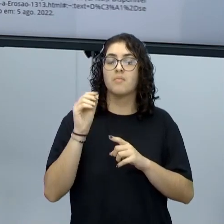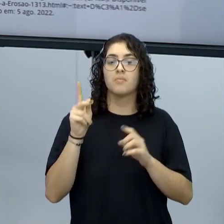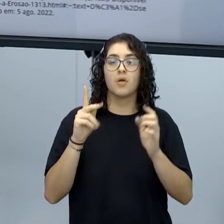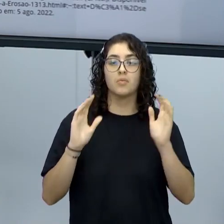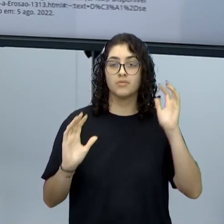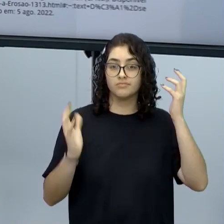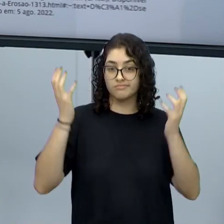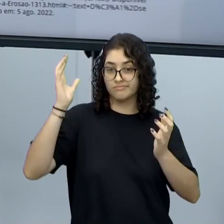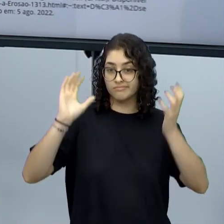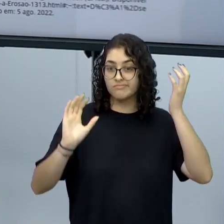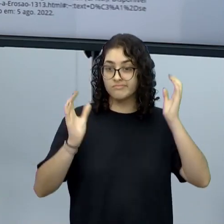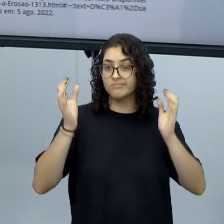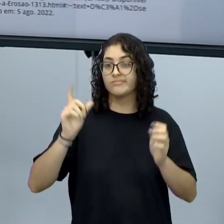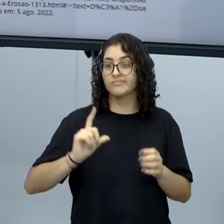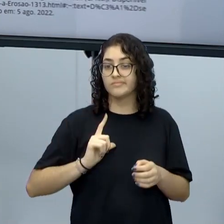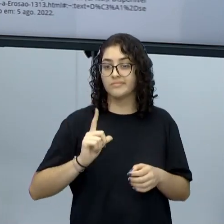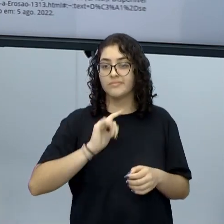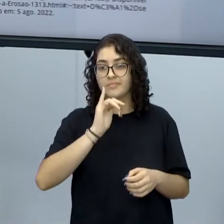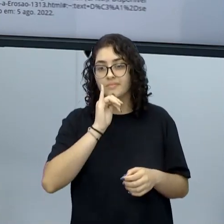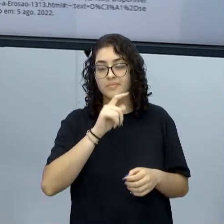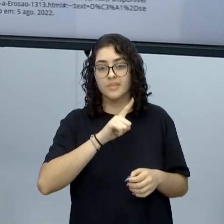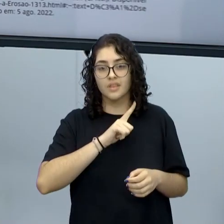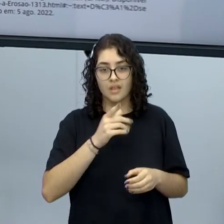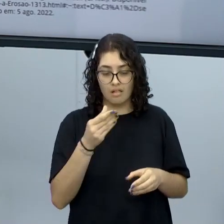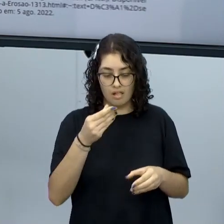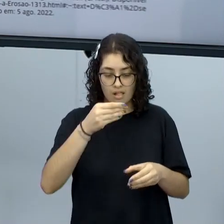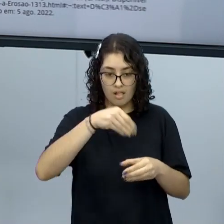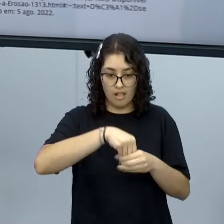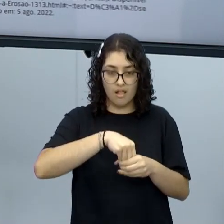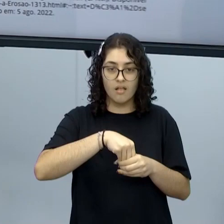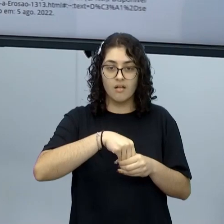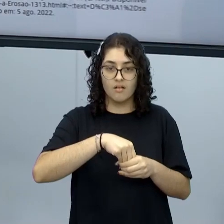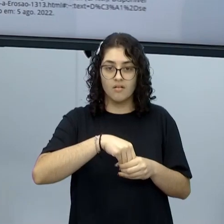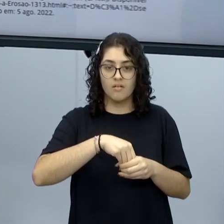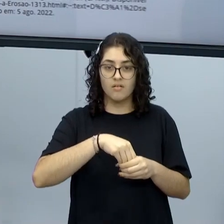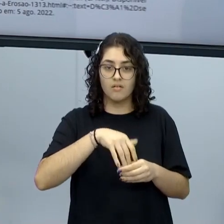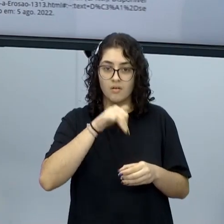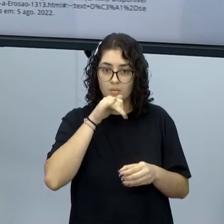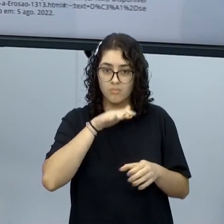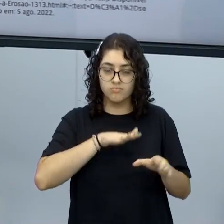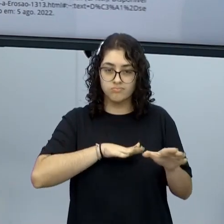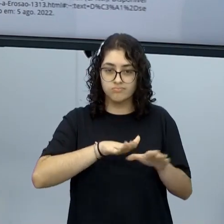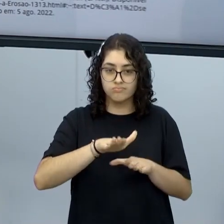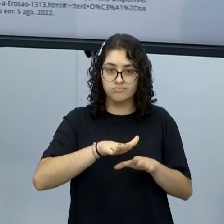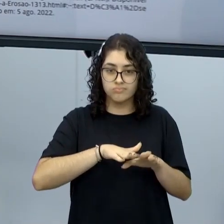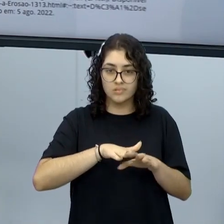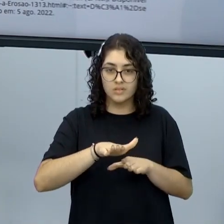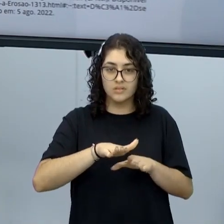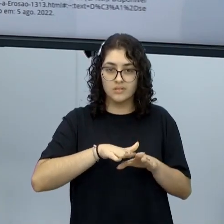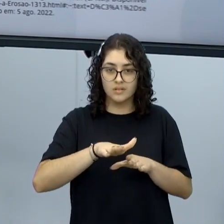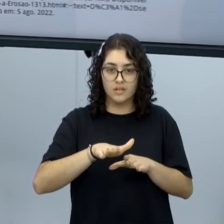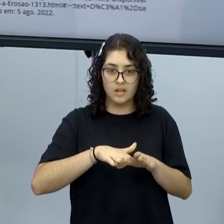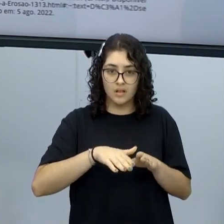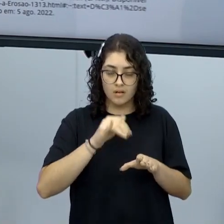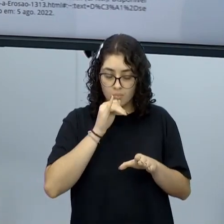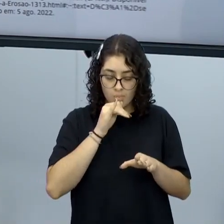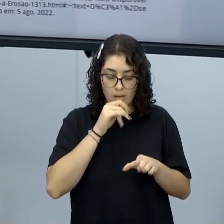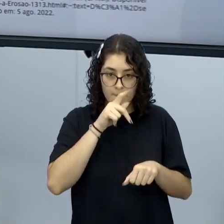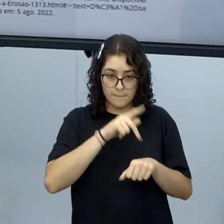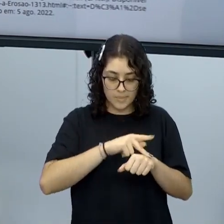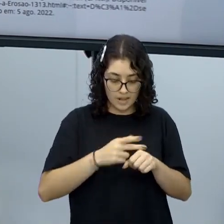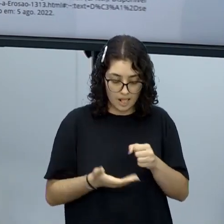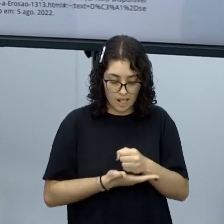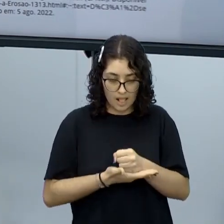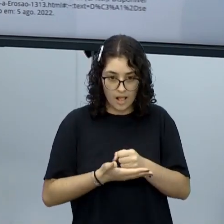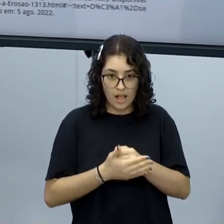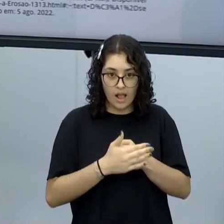pela chuva. Então, quer dizer, você tem os intemperismos internos, que acontecem por movimentação, enfim, que acontecem na estrutura,